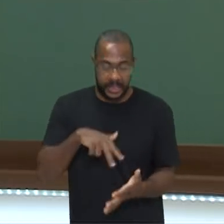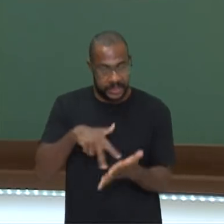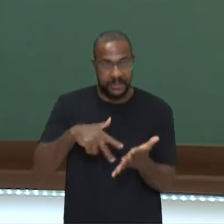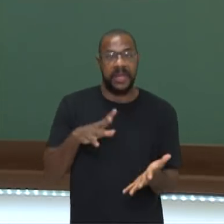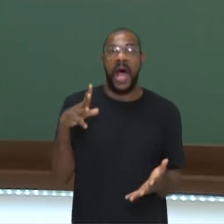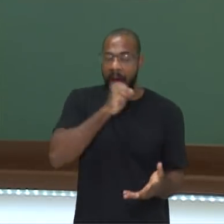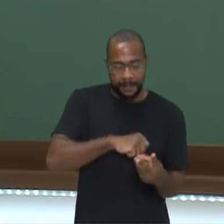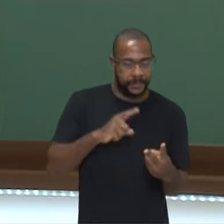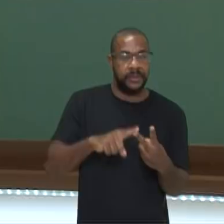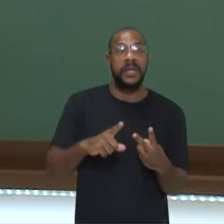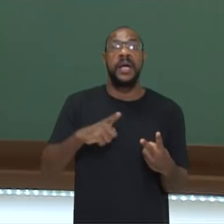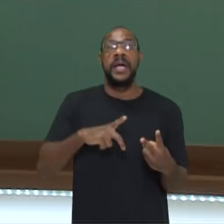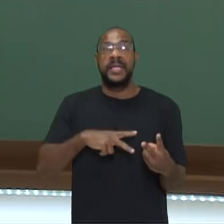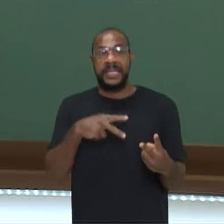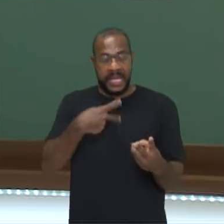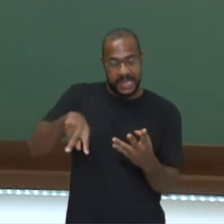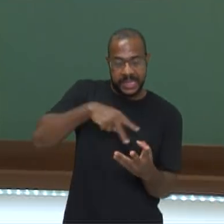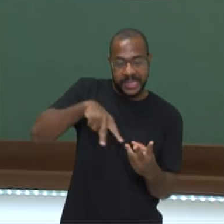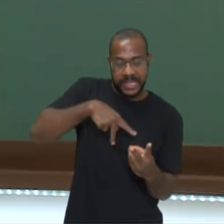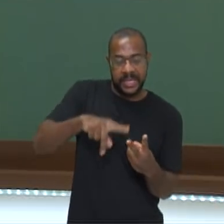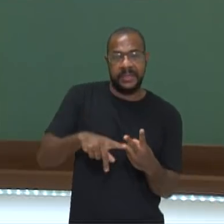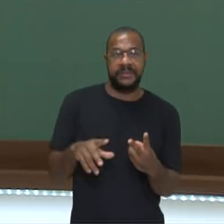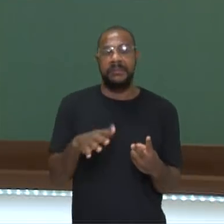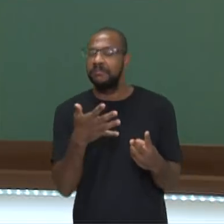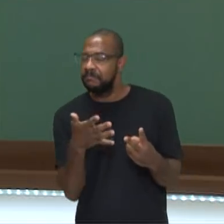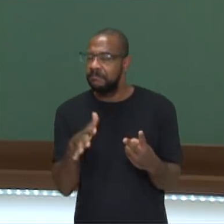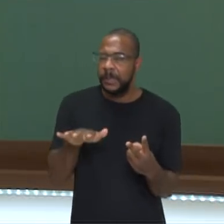rápidas, danças que terão um tempo mais